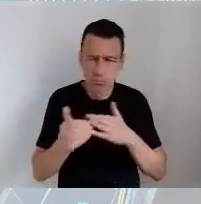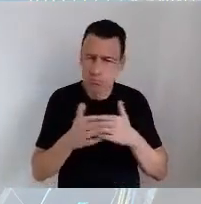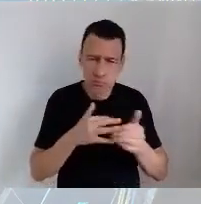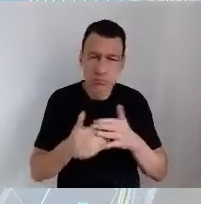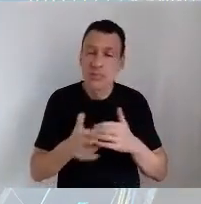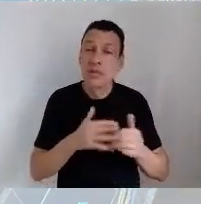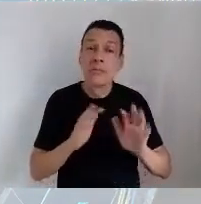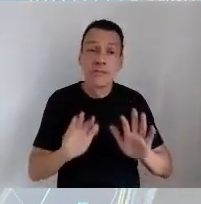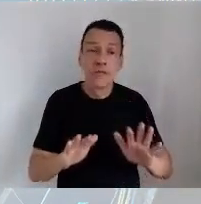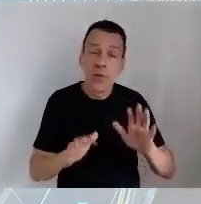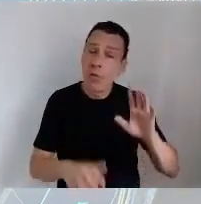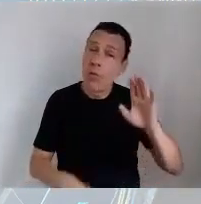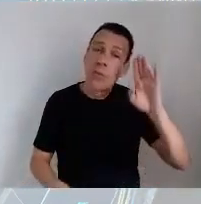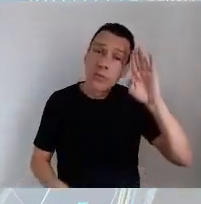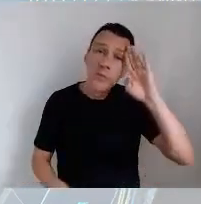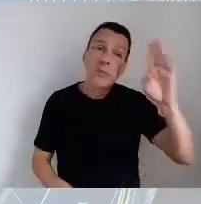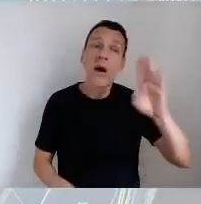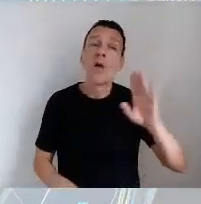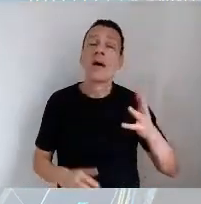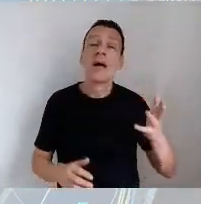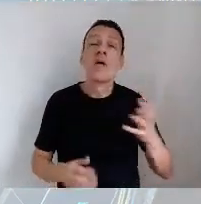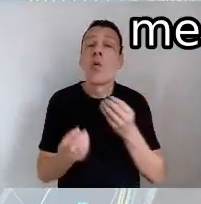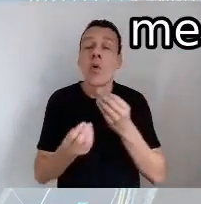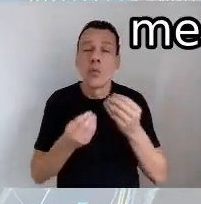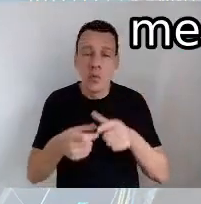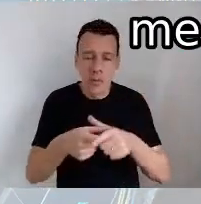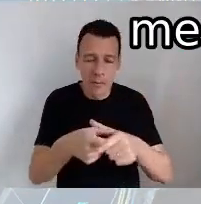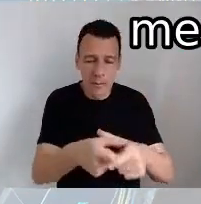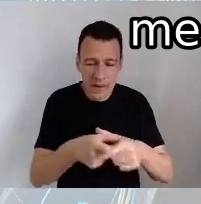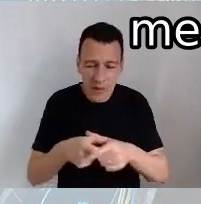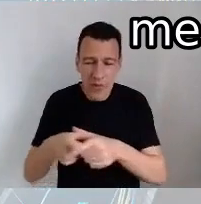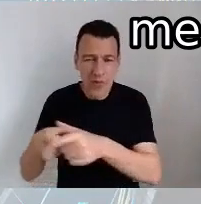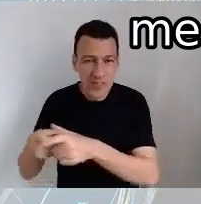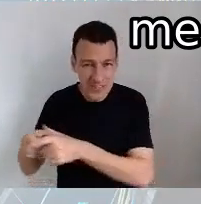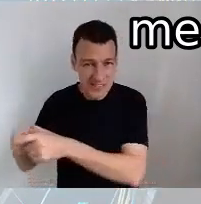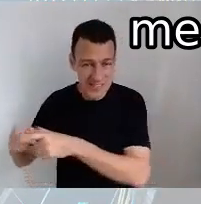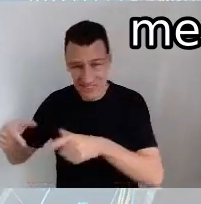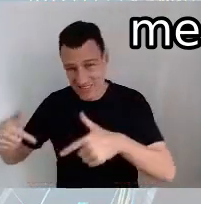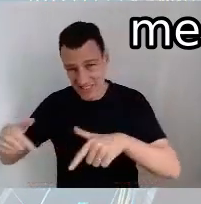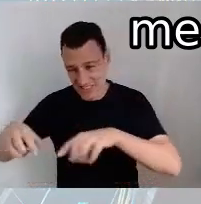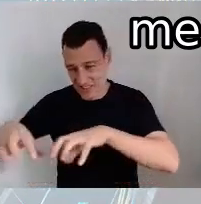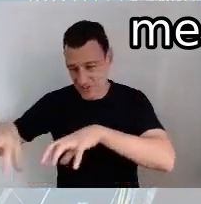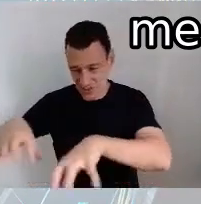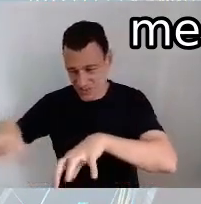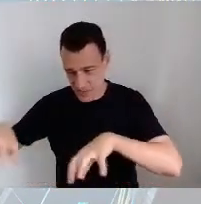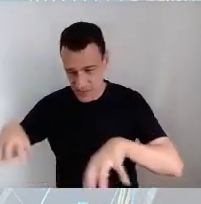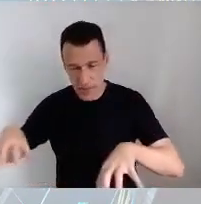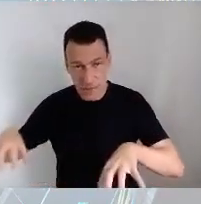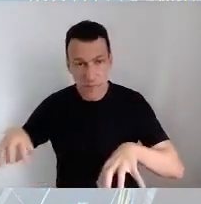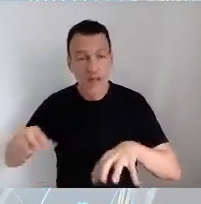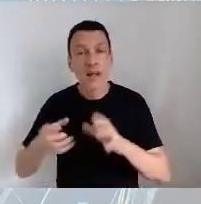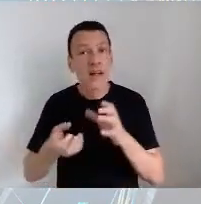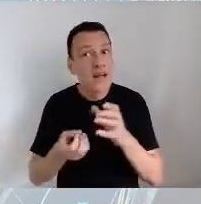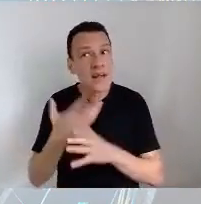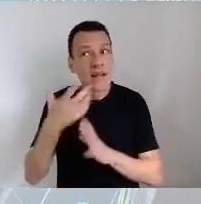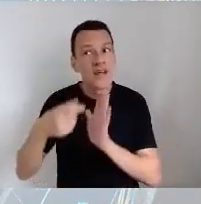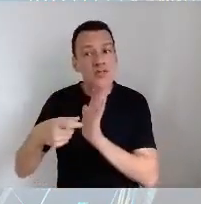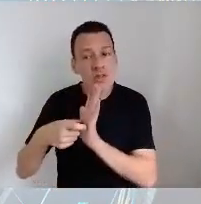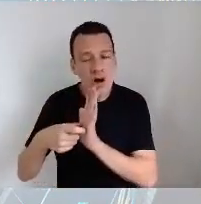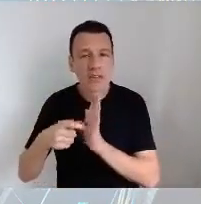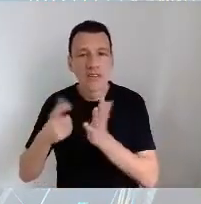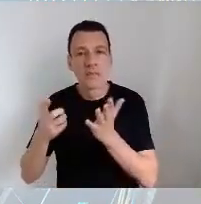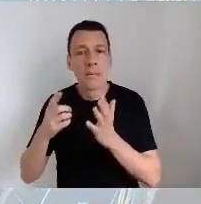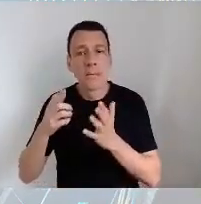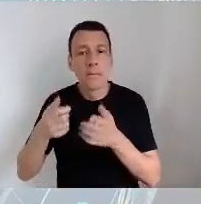podem por exemplo colaborar para desenvolvimento de software que seja menos Custoso e menos arriscado de manter ao longo do tempo porque esse acaba